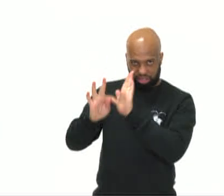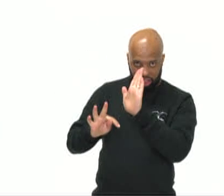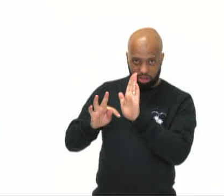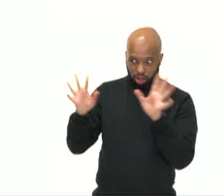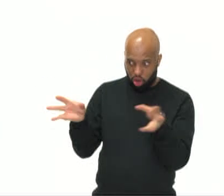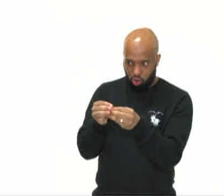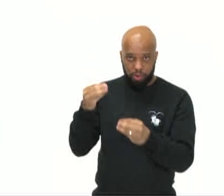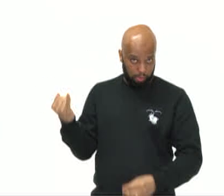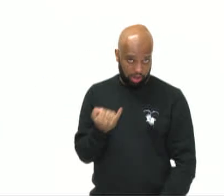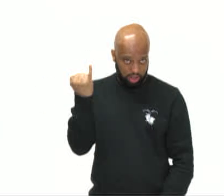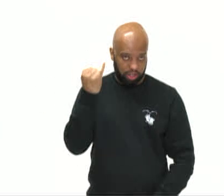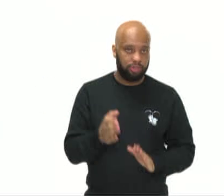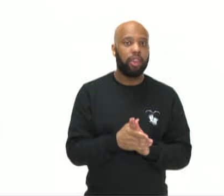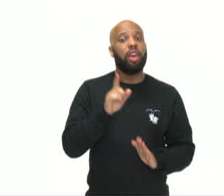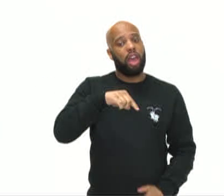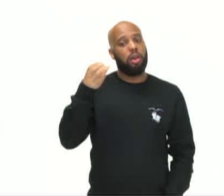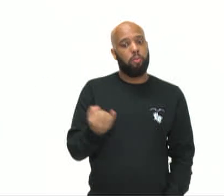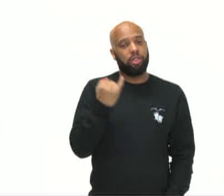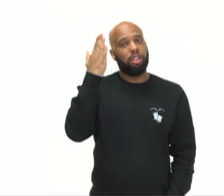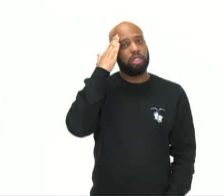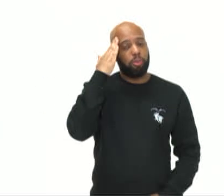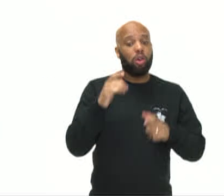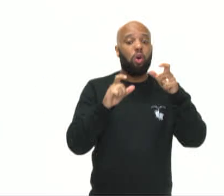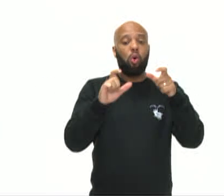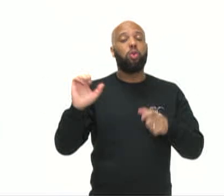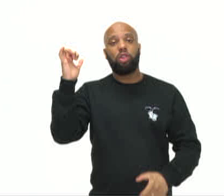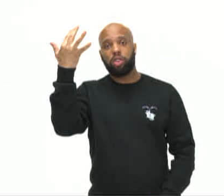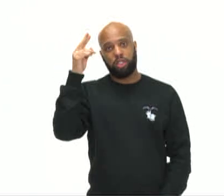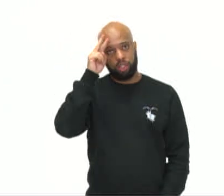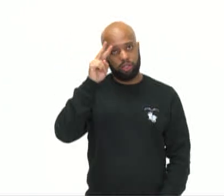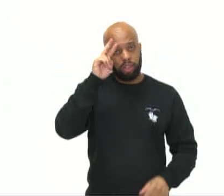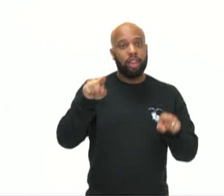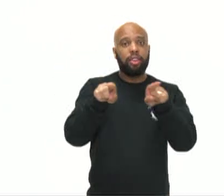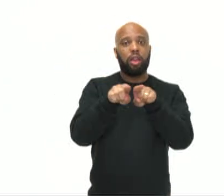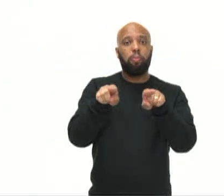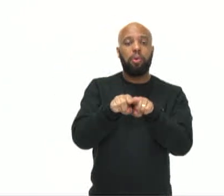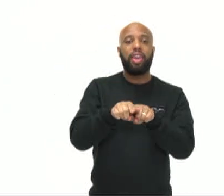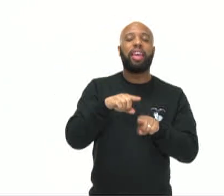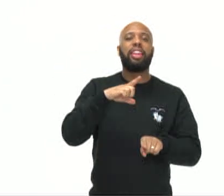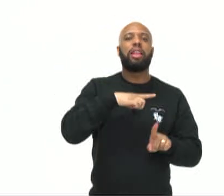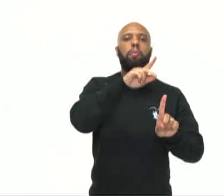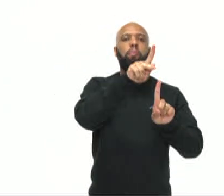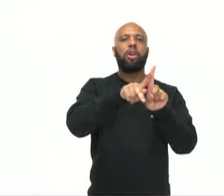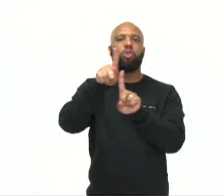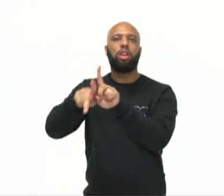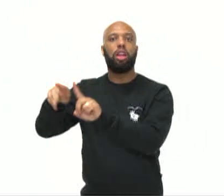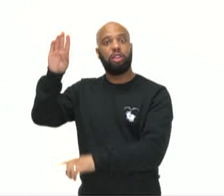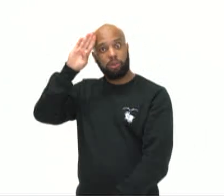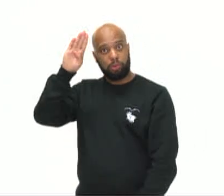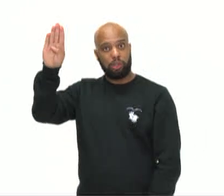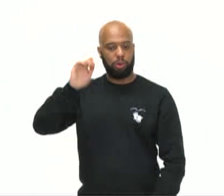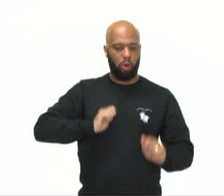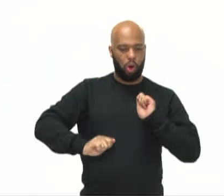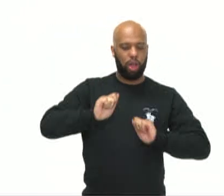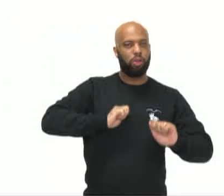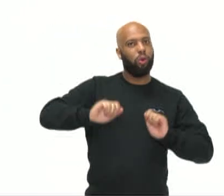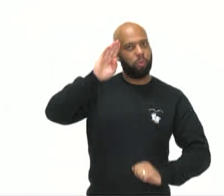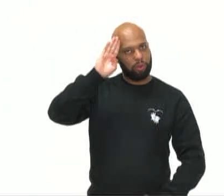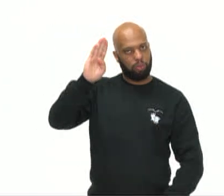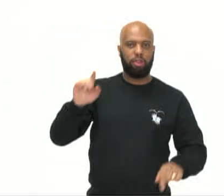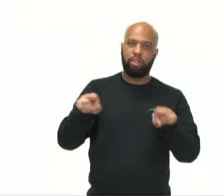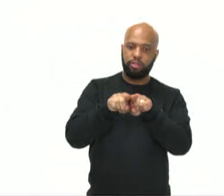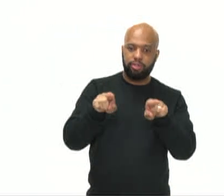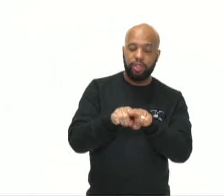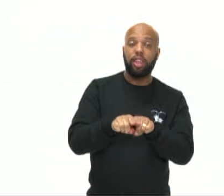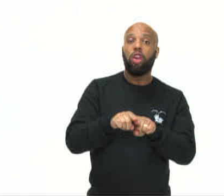importante sabermos onde se passa a história, quais são os protagonistas, os personagens, os atores principais, qual